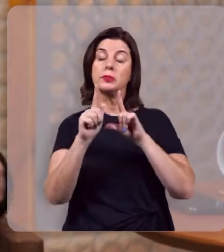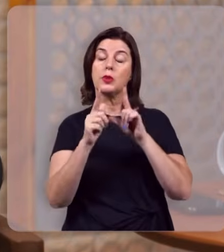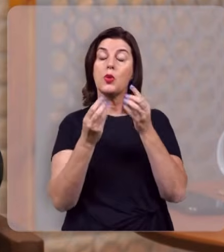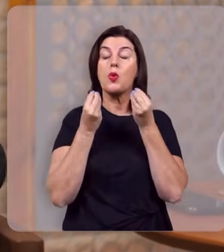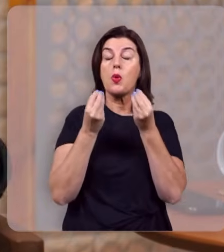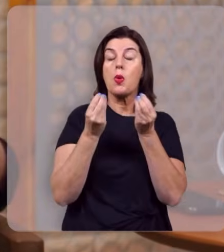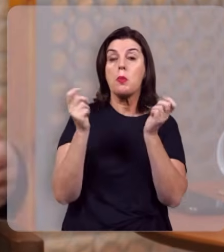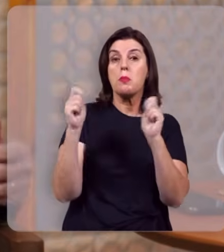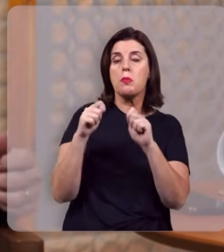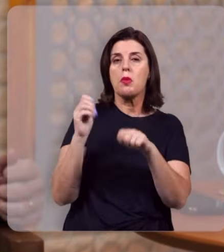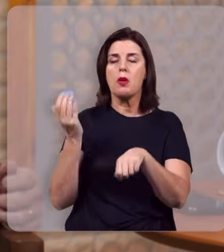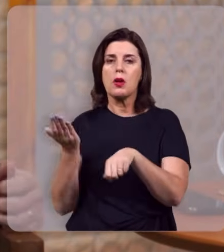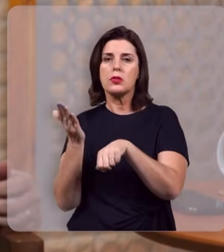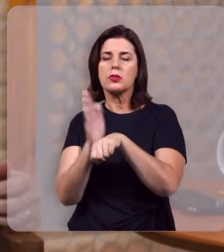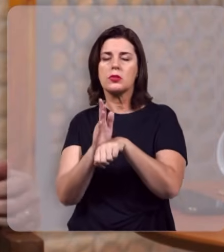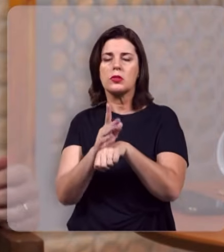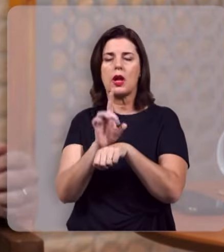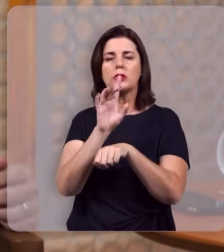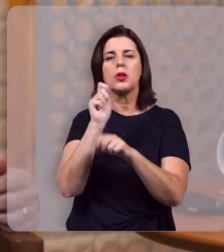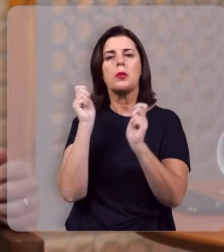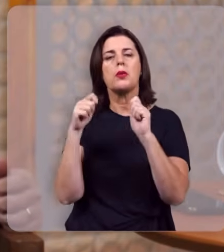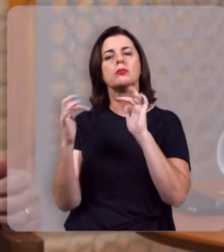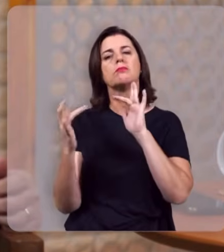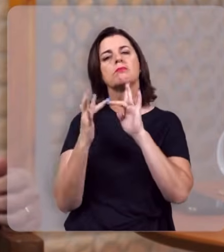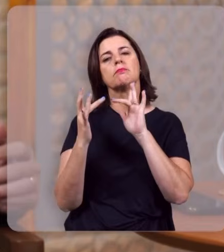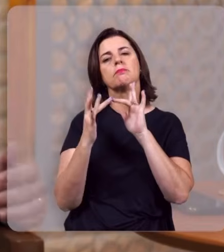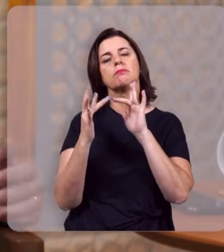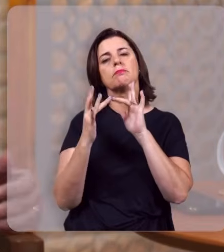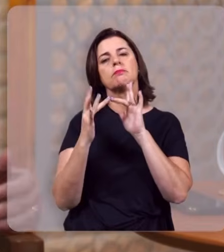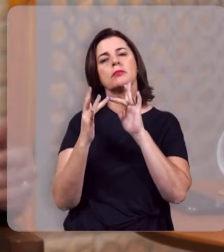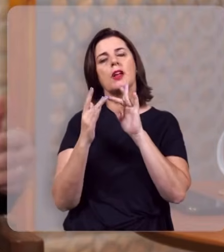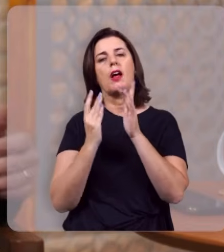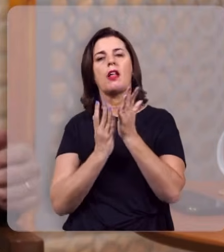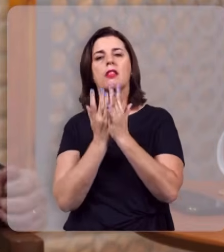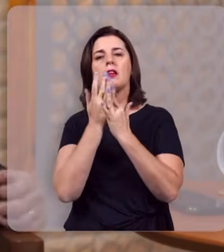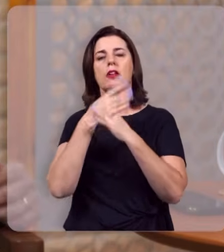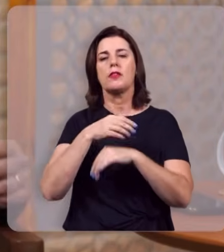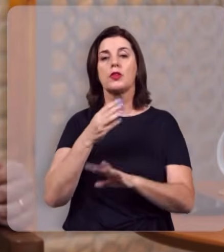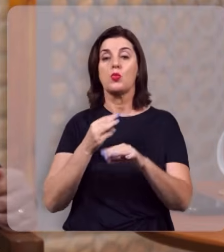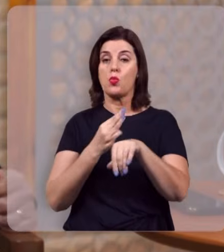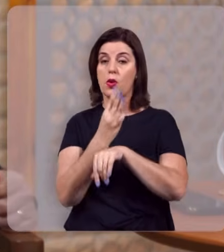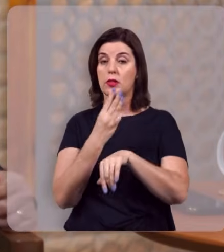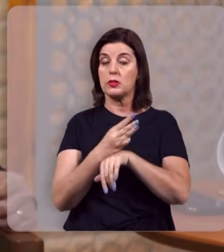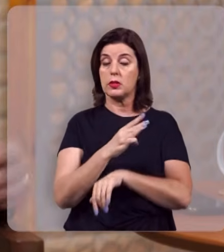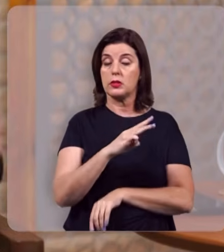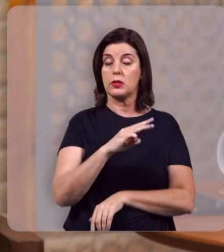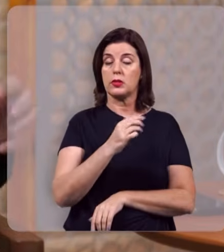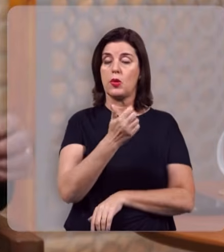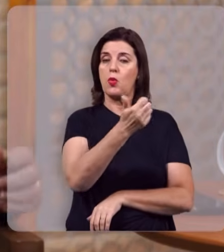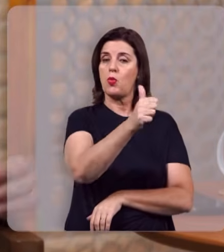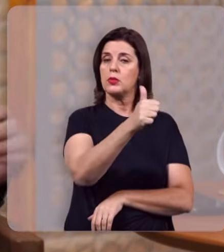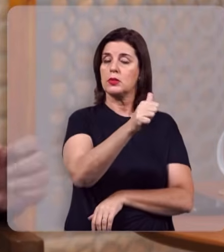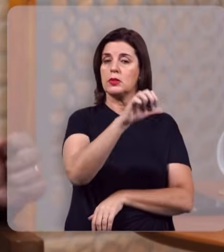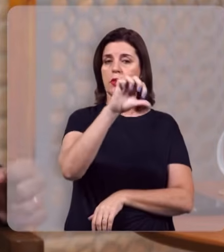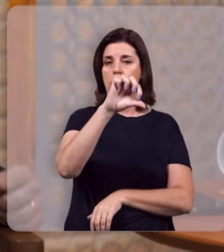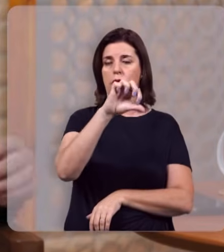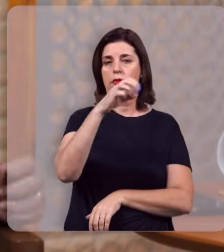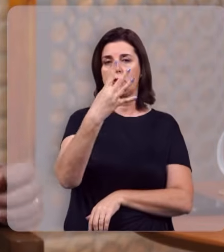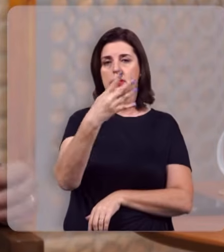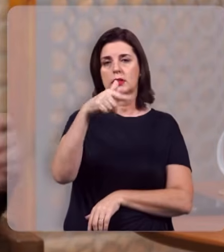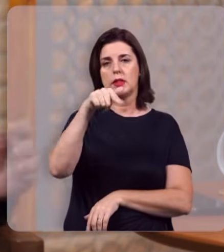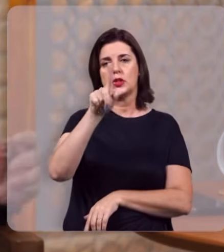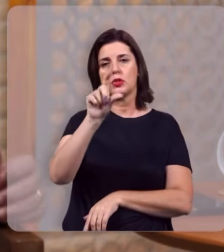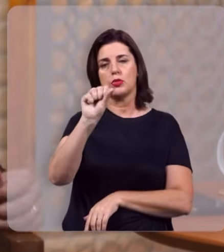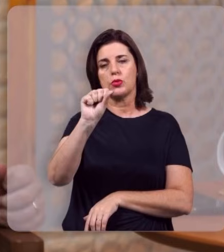o programa e como você também pode ajudar, basta você entrar em contato conosco por meio do nosso WhatsApp, que está aparecendo aqui. O código de